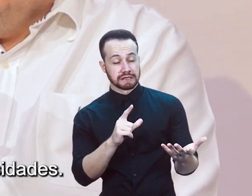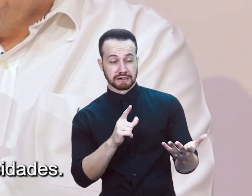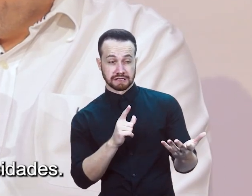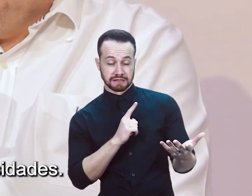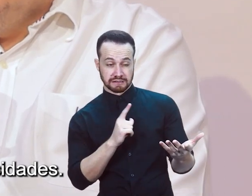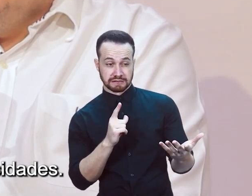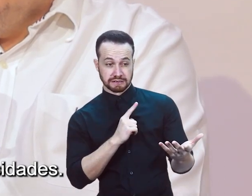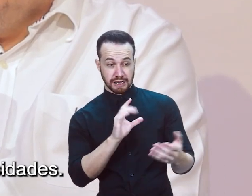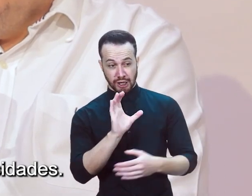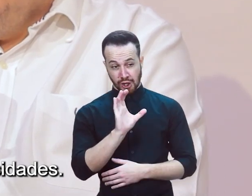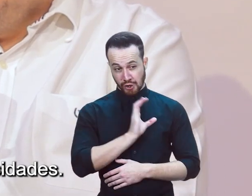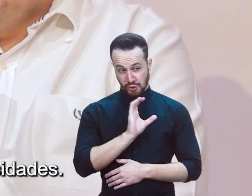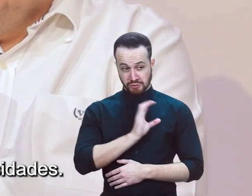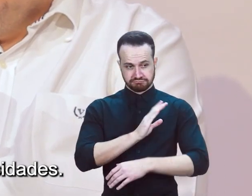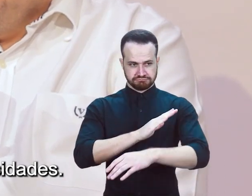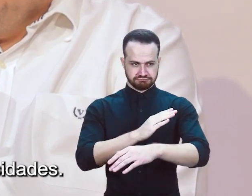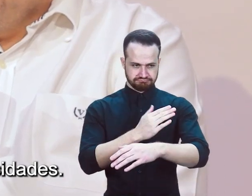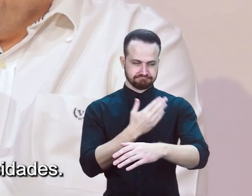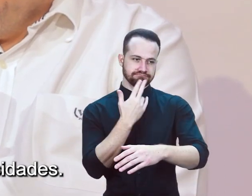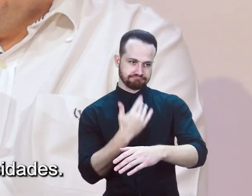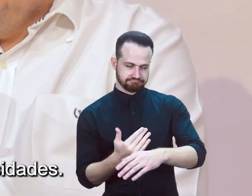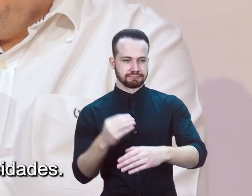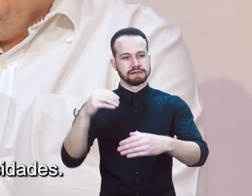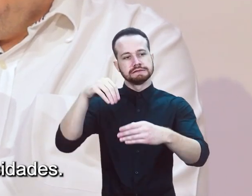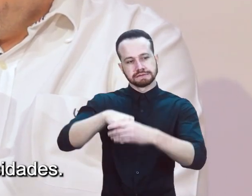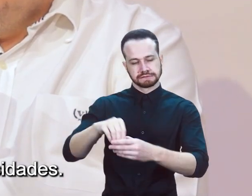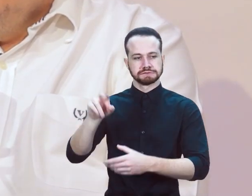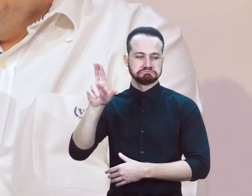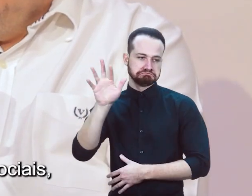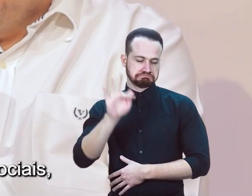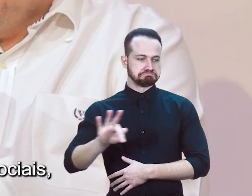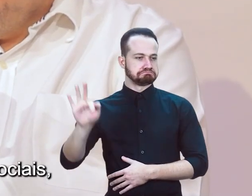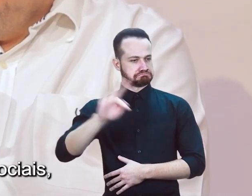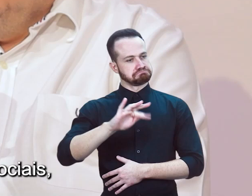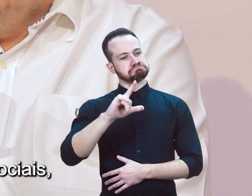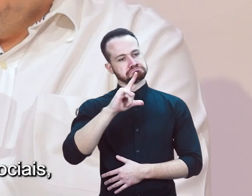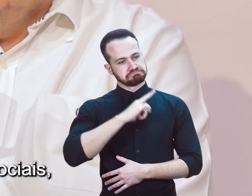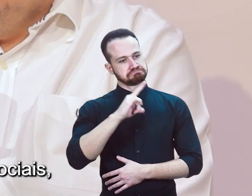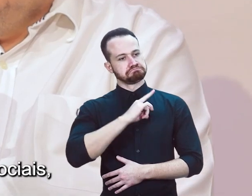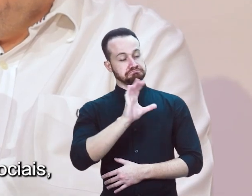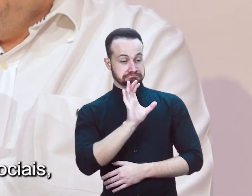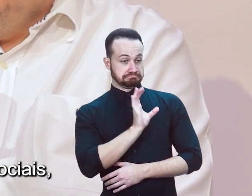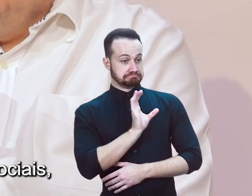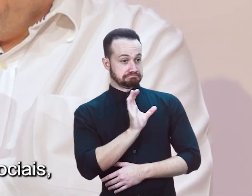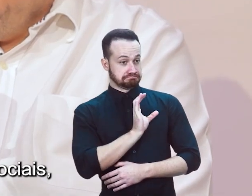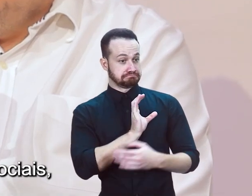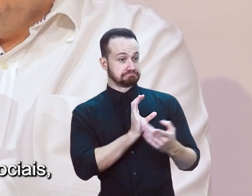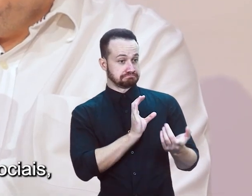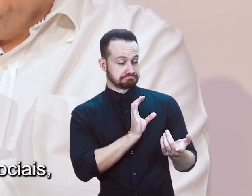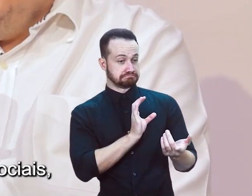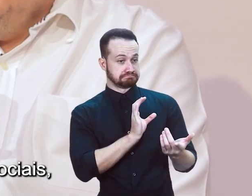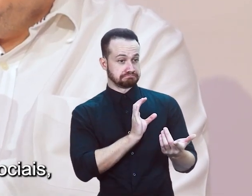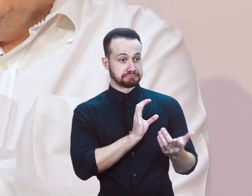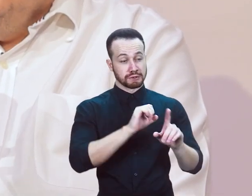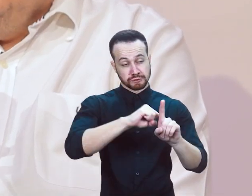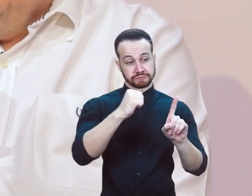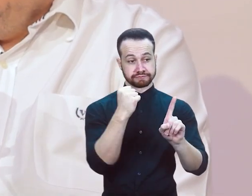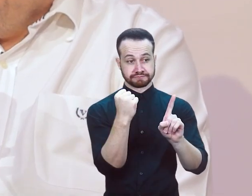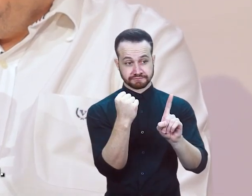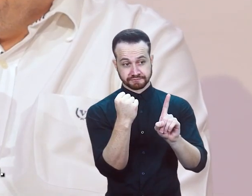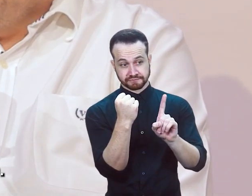Temos as cotas raciais nas universidades, temos cotas, inclusive, também